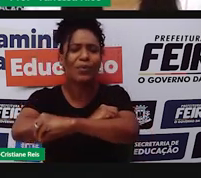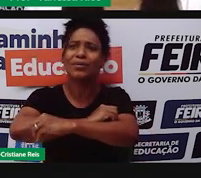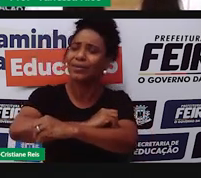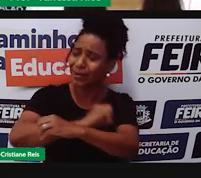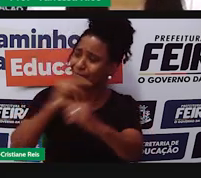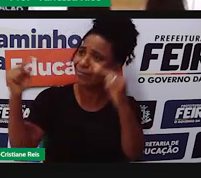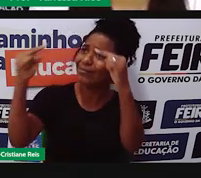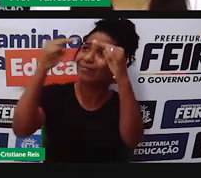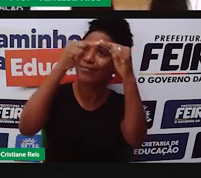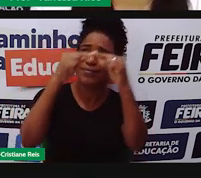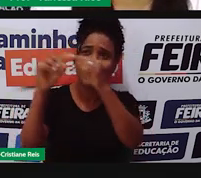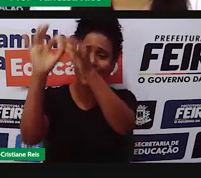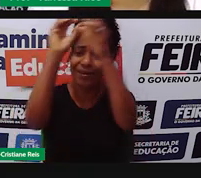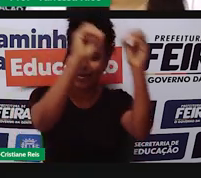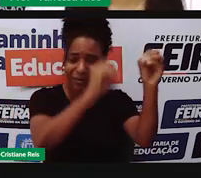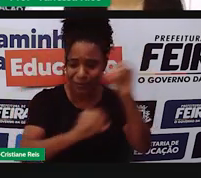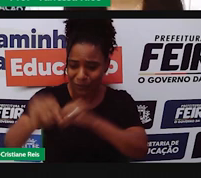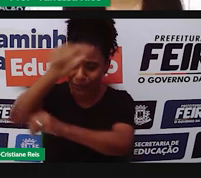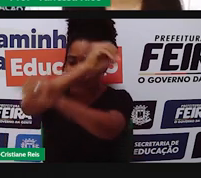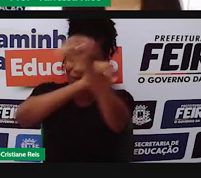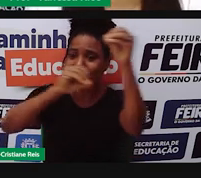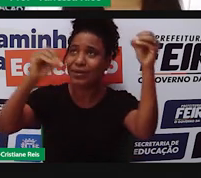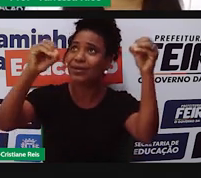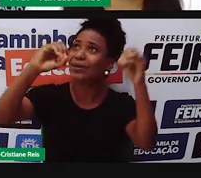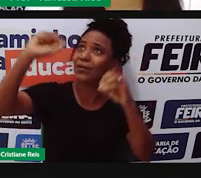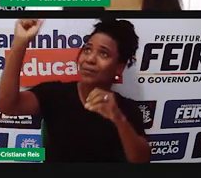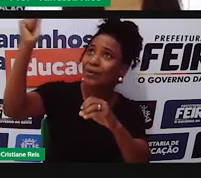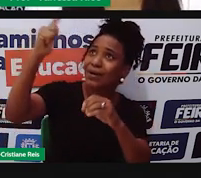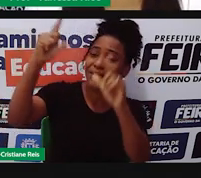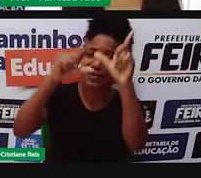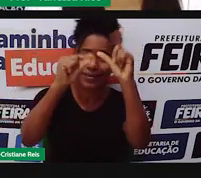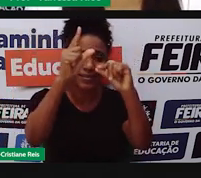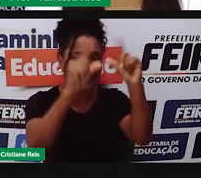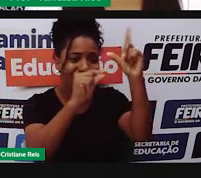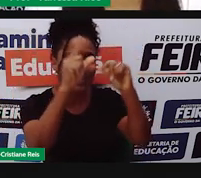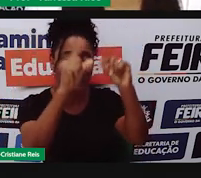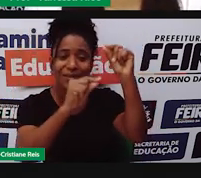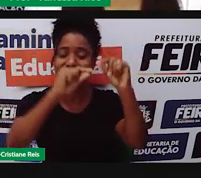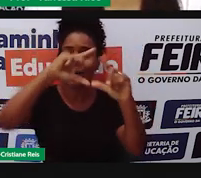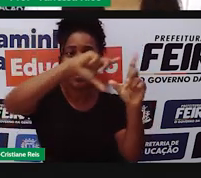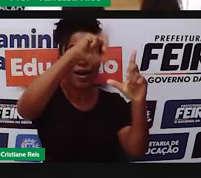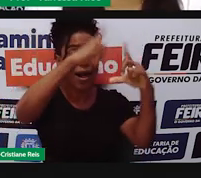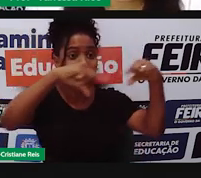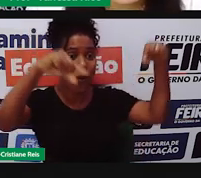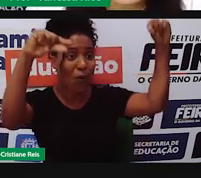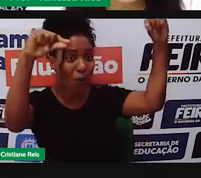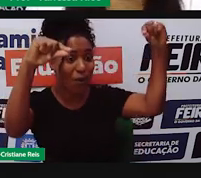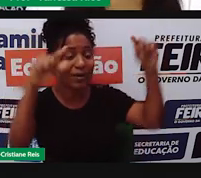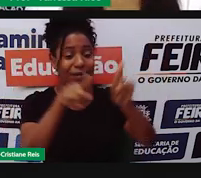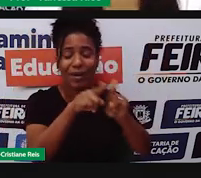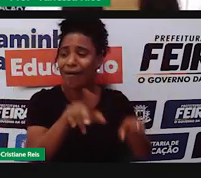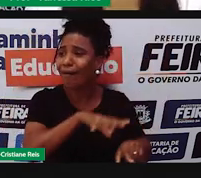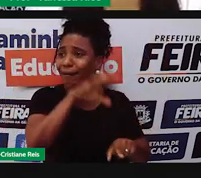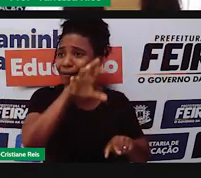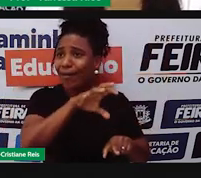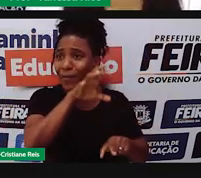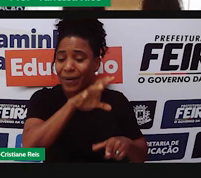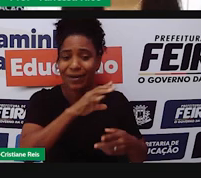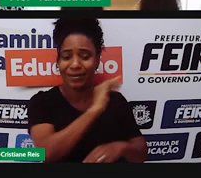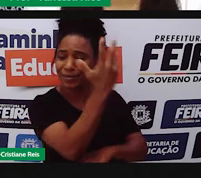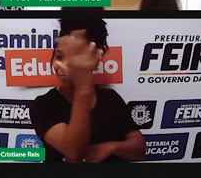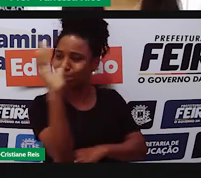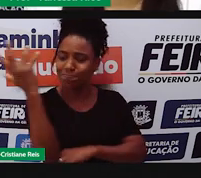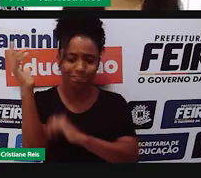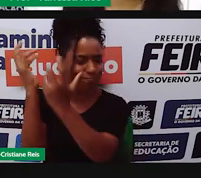quanto o Sol está relacionado também com a vida dos animais, dos outros animais, das plantas principalmente,